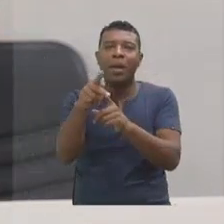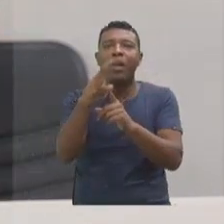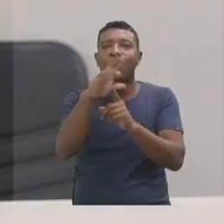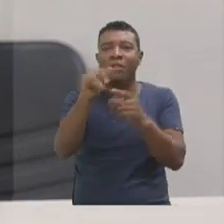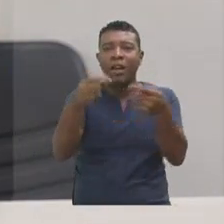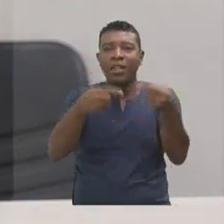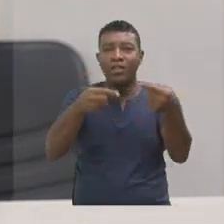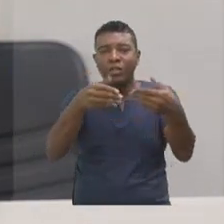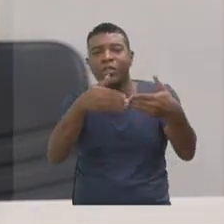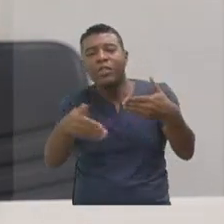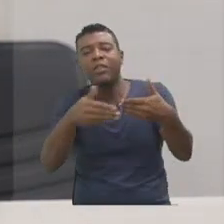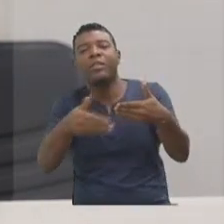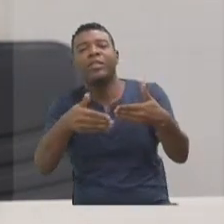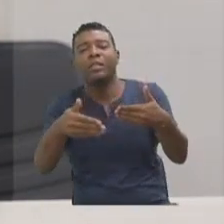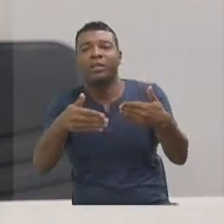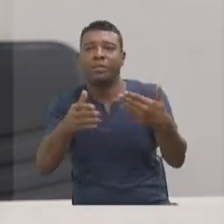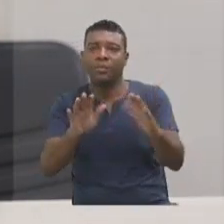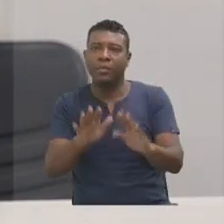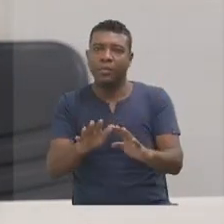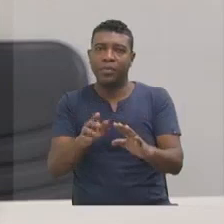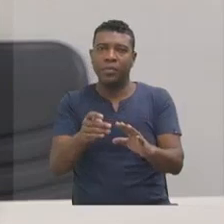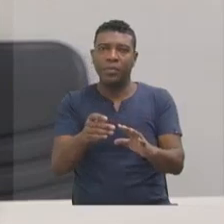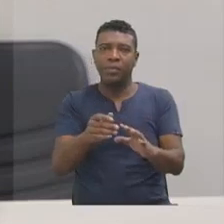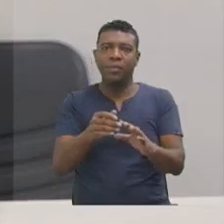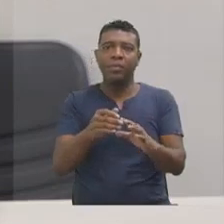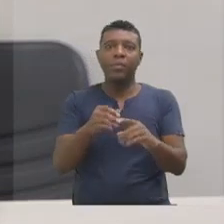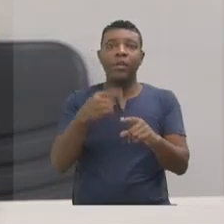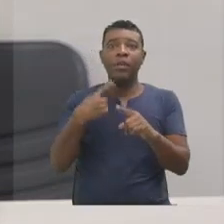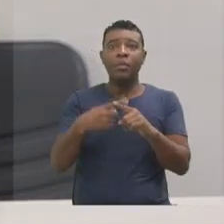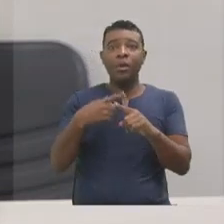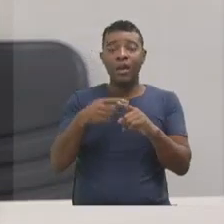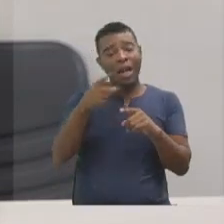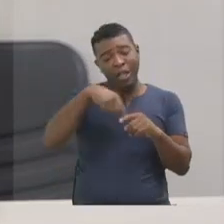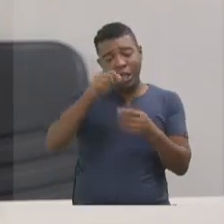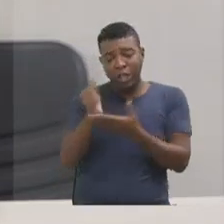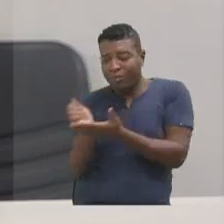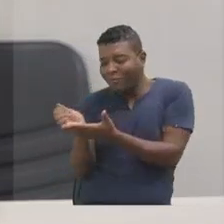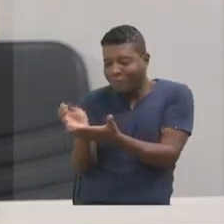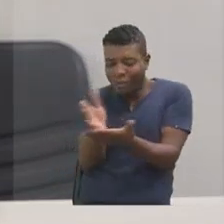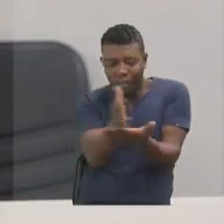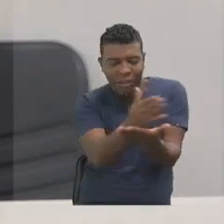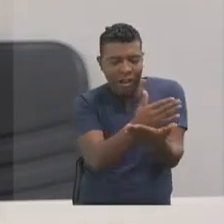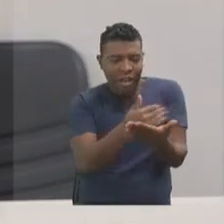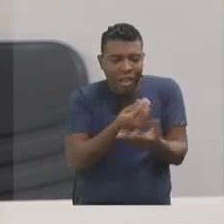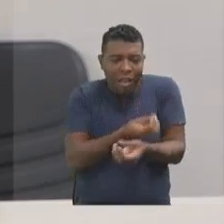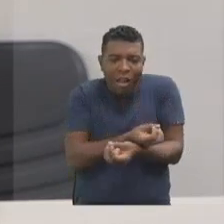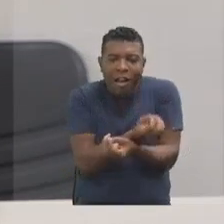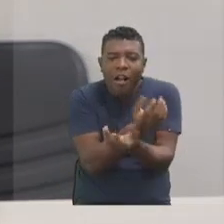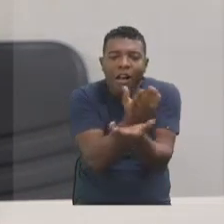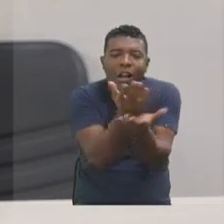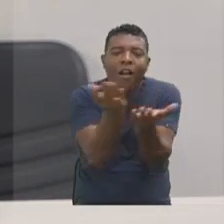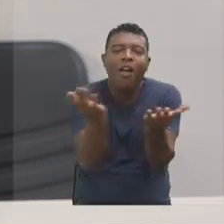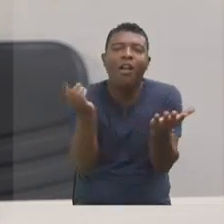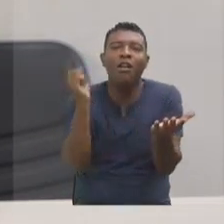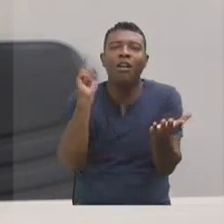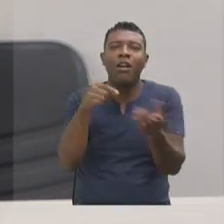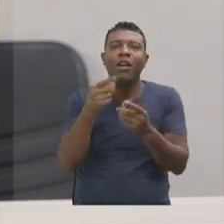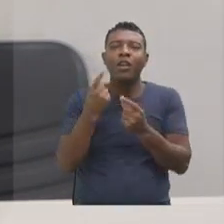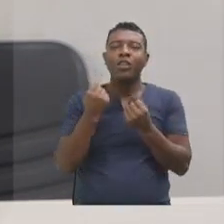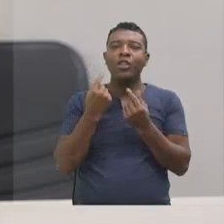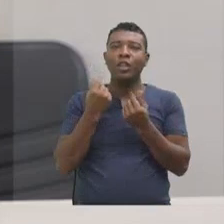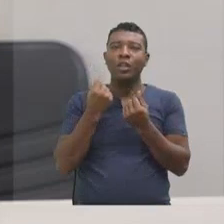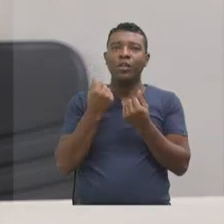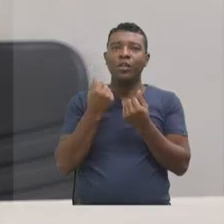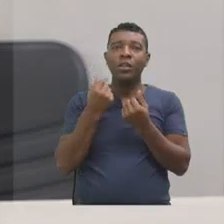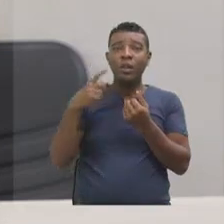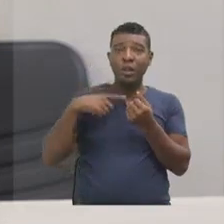daqui a pouco porque o grande problema da saúde a gente dilui o recurso e a gente acha que ter um Hospital Pequeno em cada município